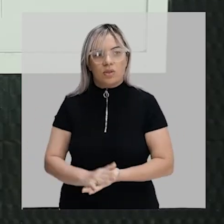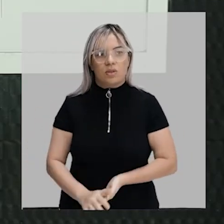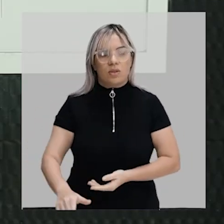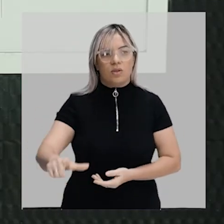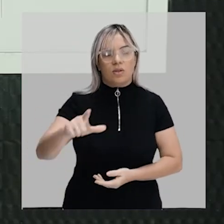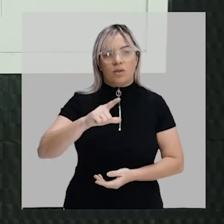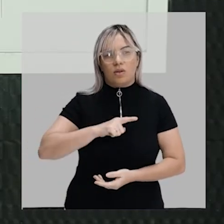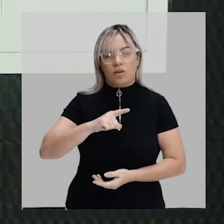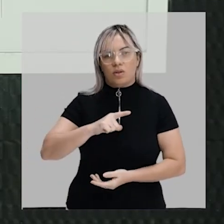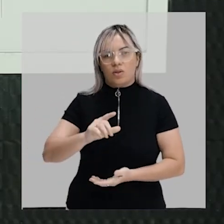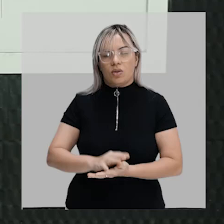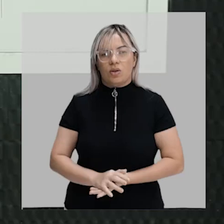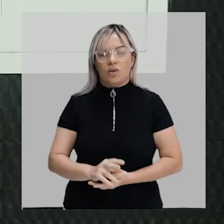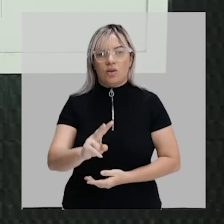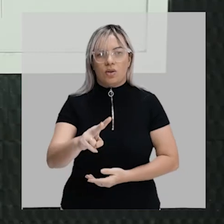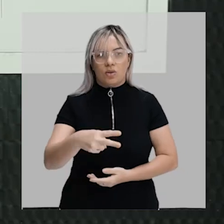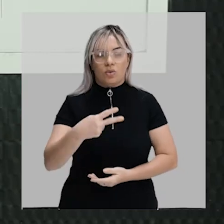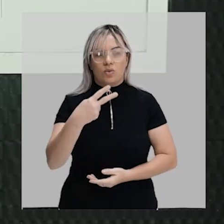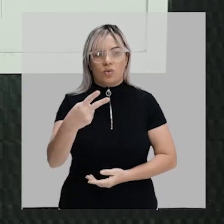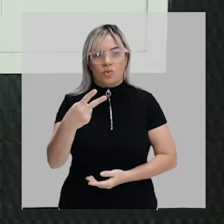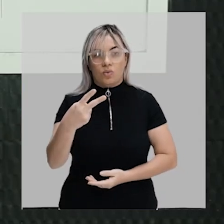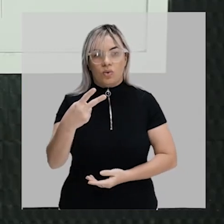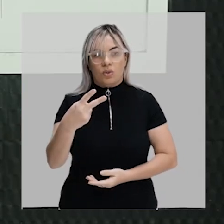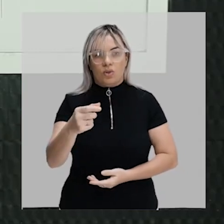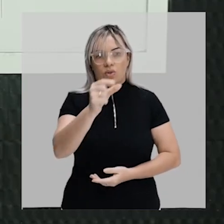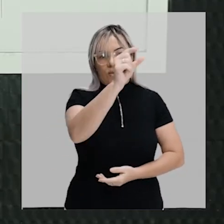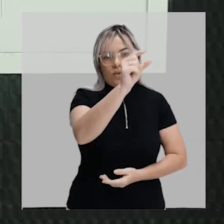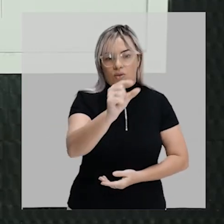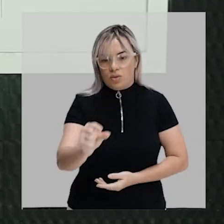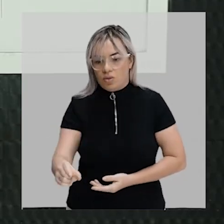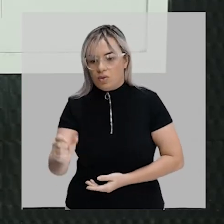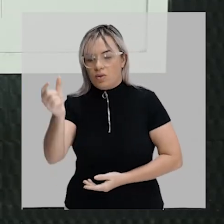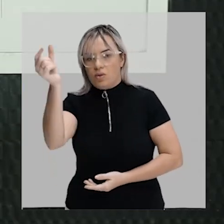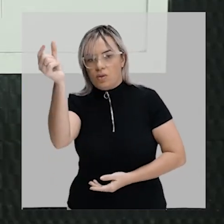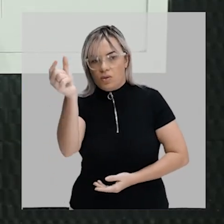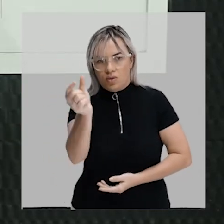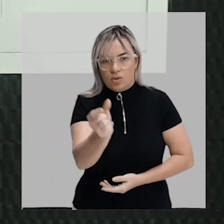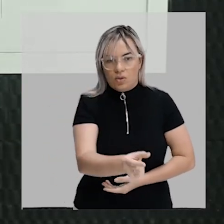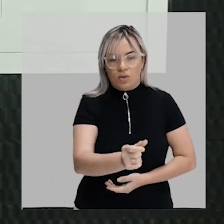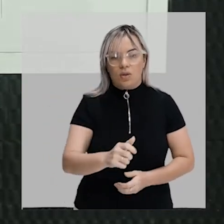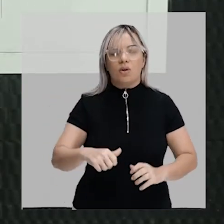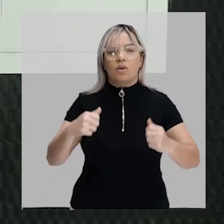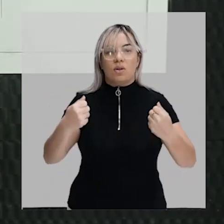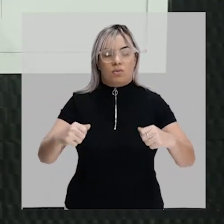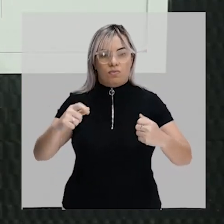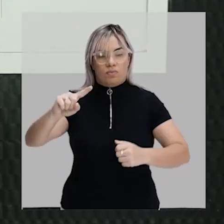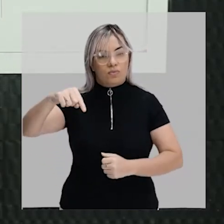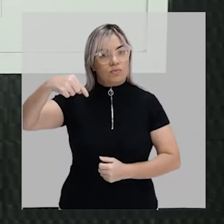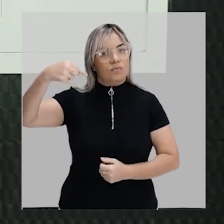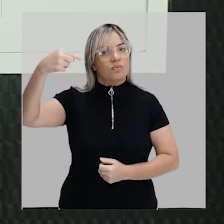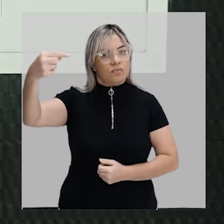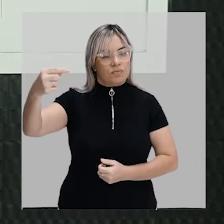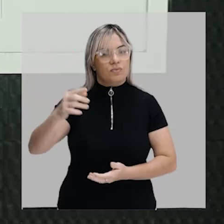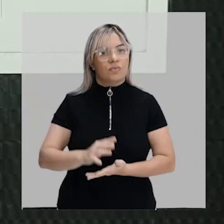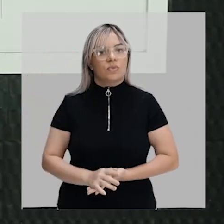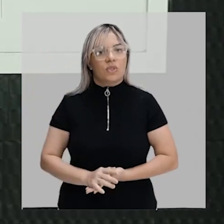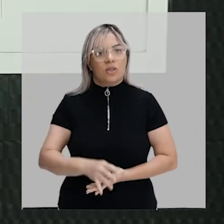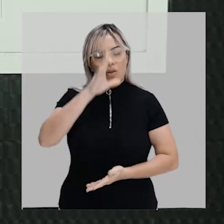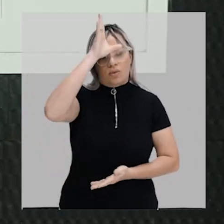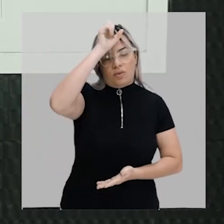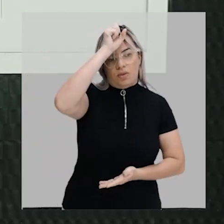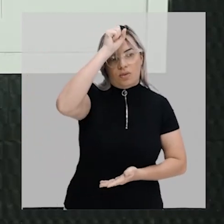ou duas já que nós chamamos de diagonais tá a gente vai precisar dessas diagonais depois a gente tem que reconhecer também